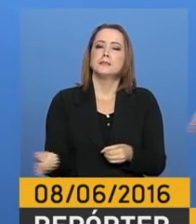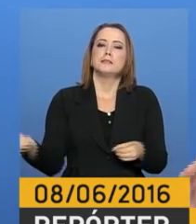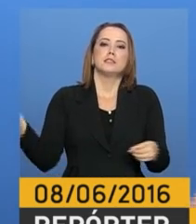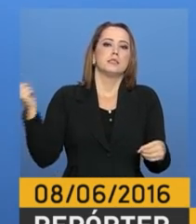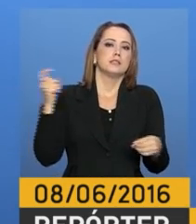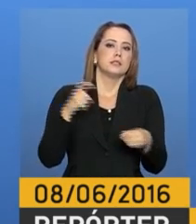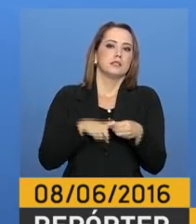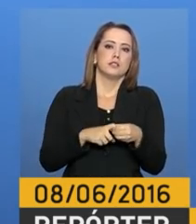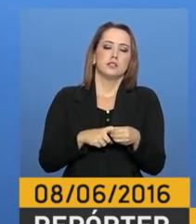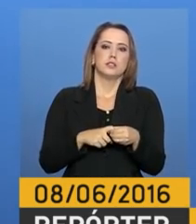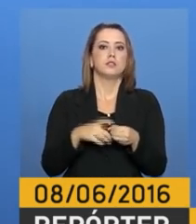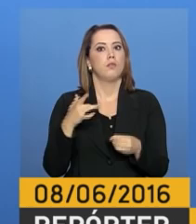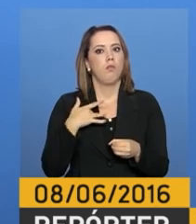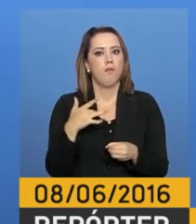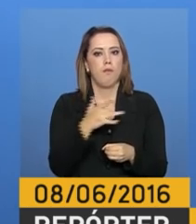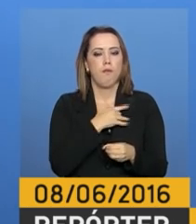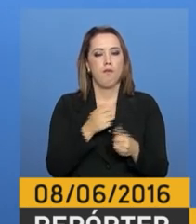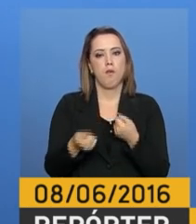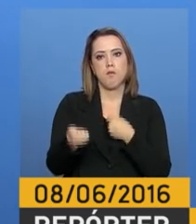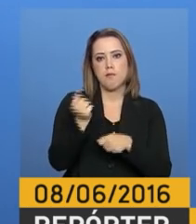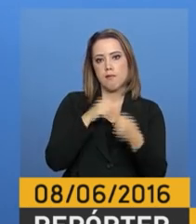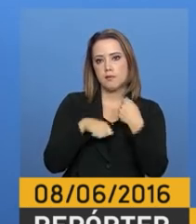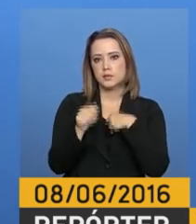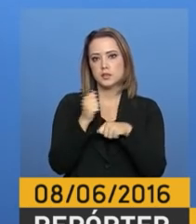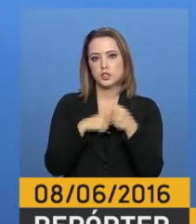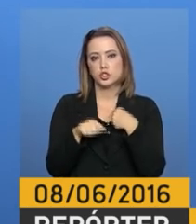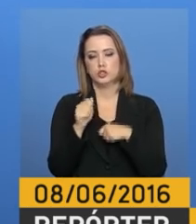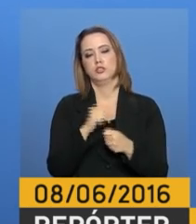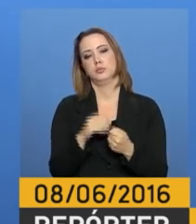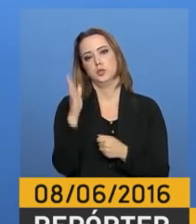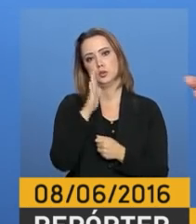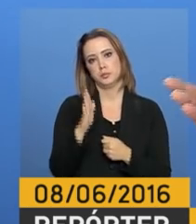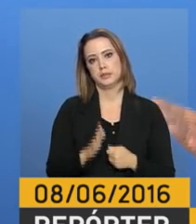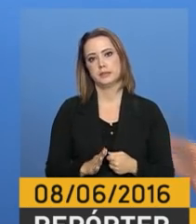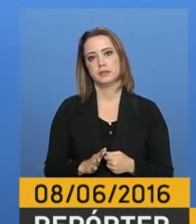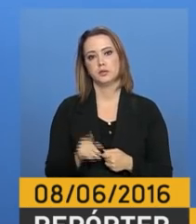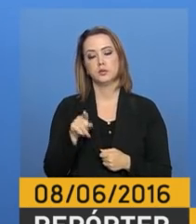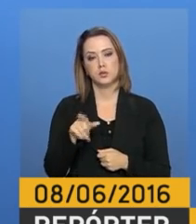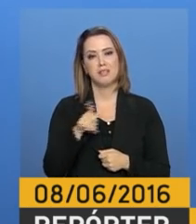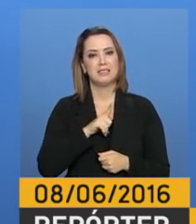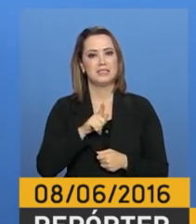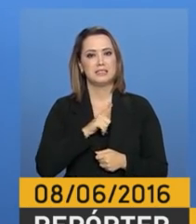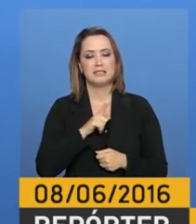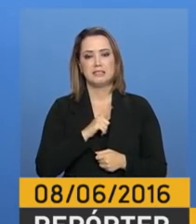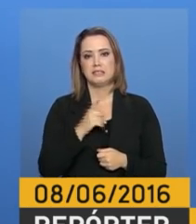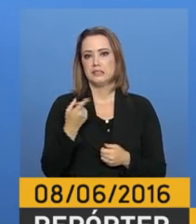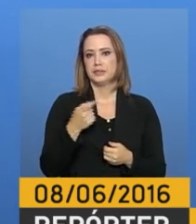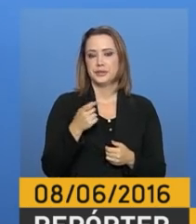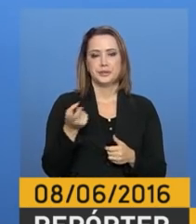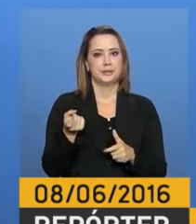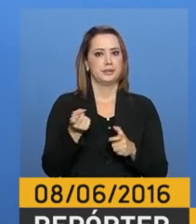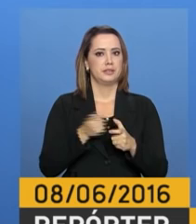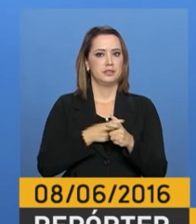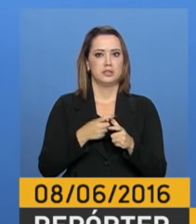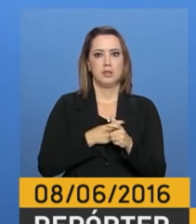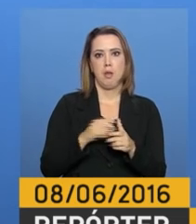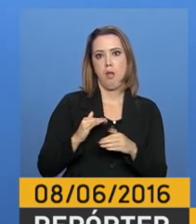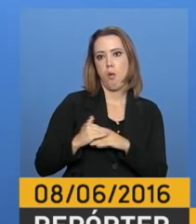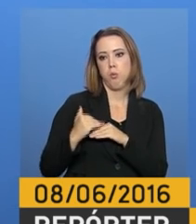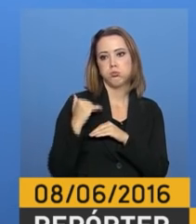saúde das Finanças Públicas brasileiras n é houve itens de despesa por exemplo que cresceram mais de